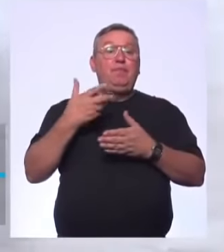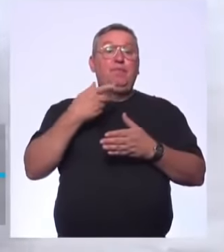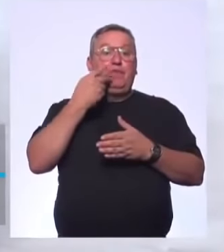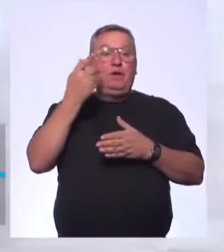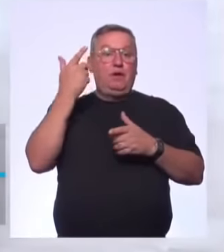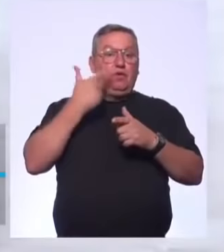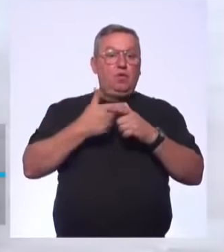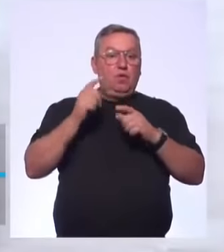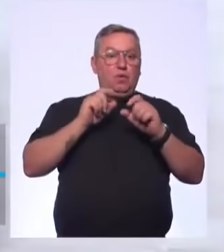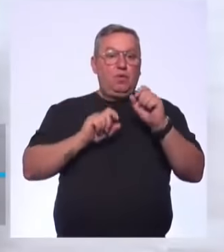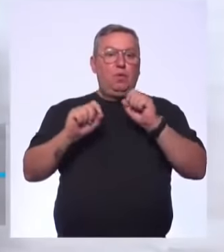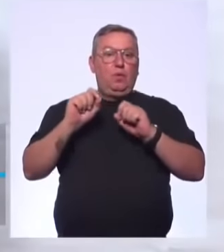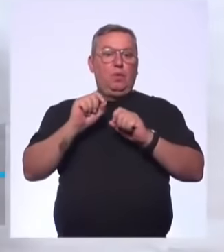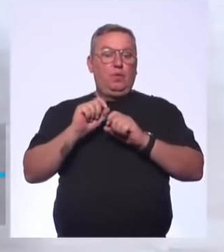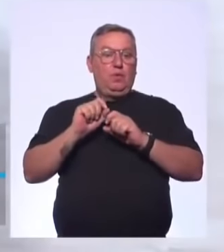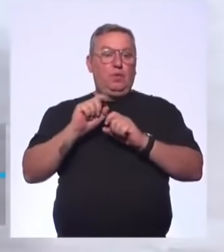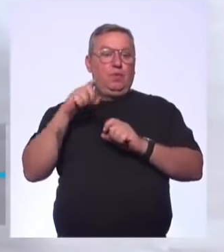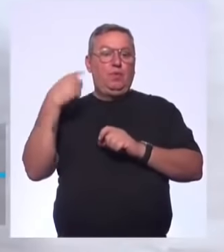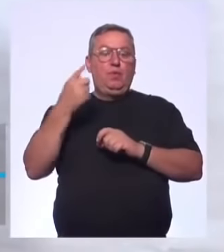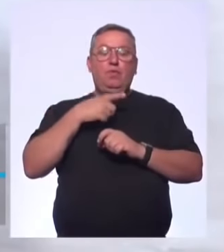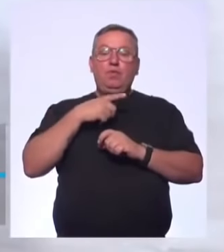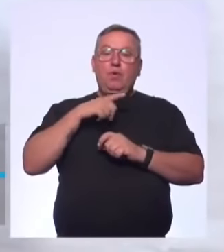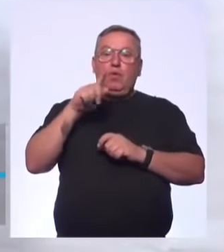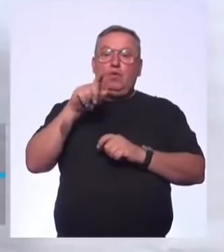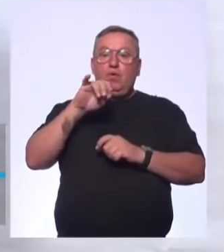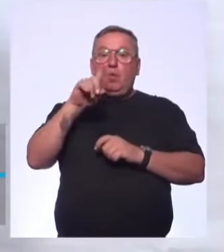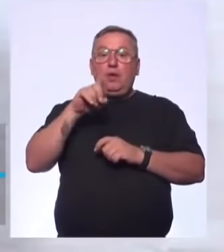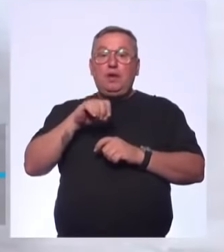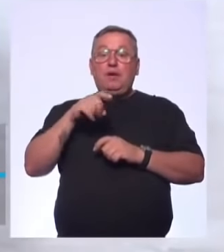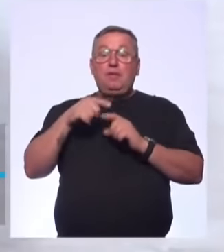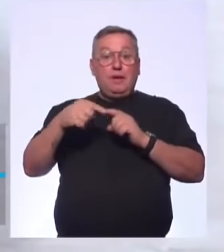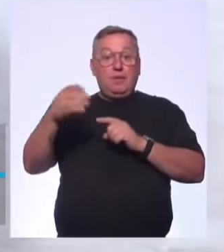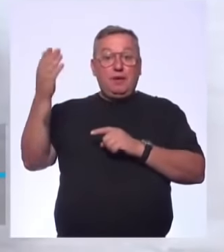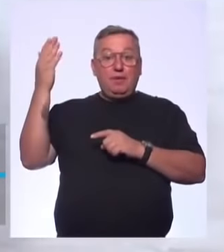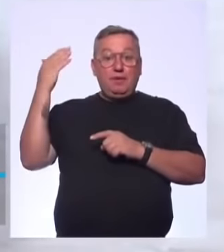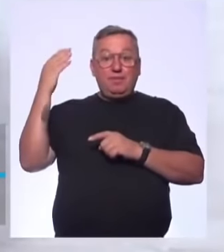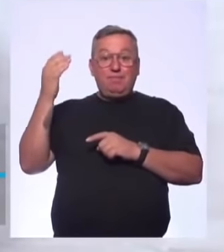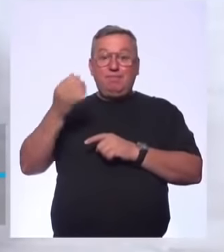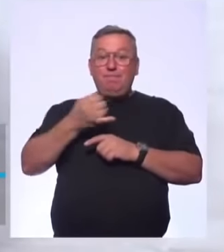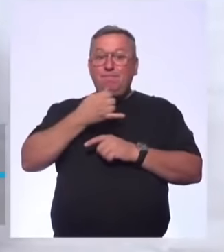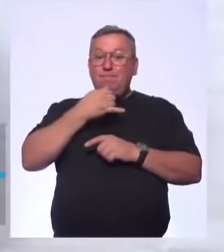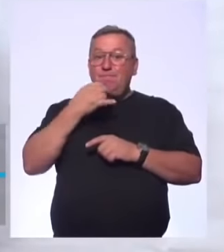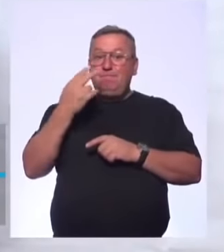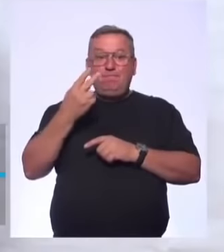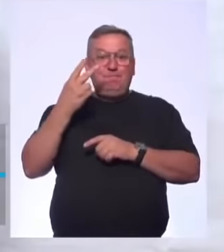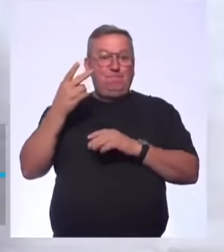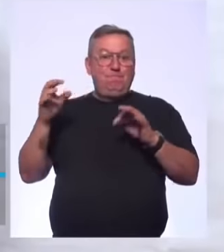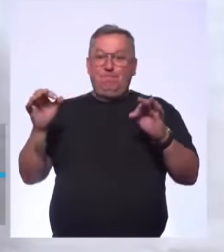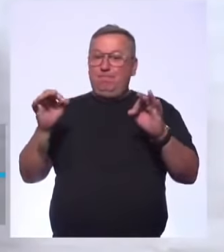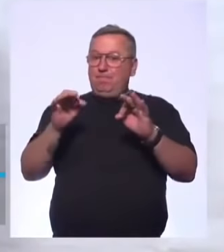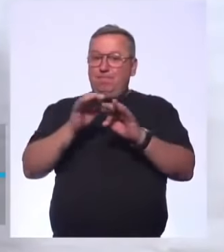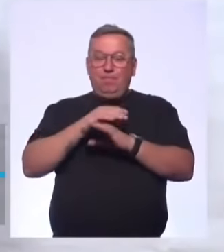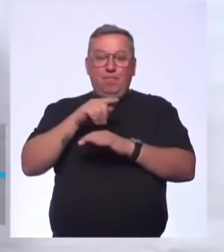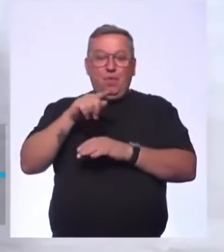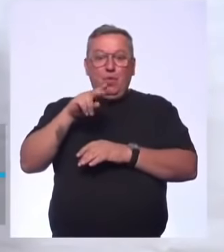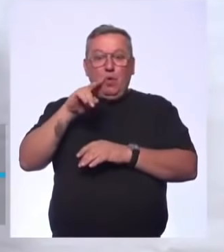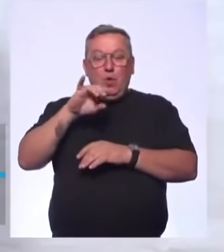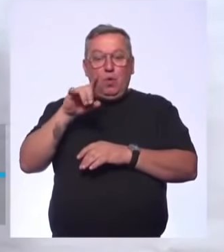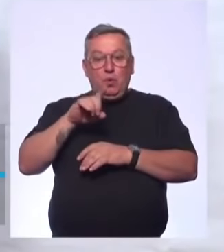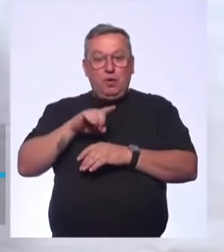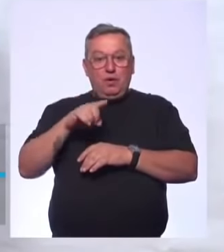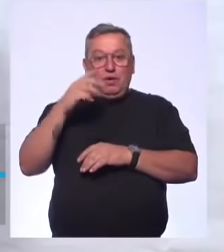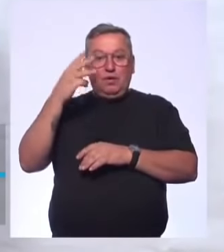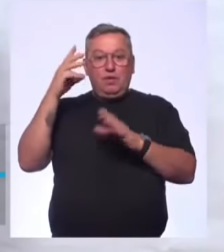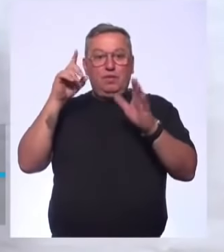um pouquinho sobre o nosso quiz da semana passada. Infelizmente, não deu para completar o quiz, né? Eram 3